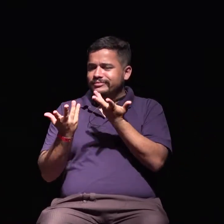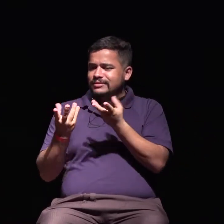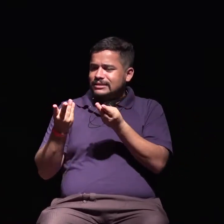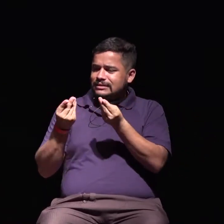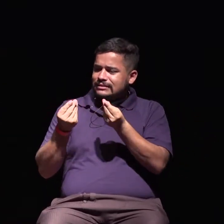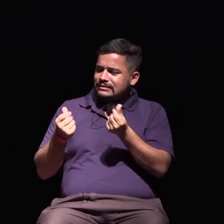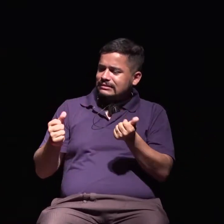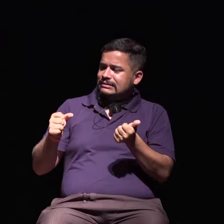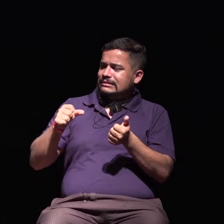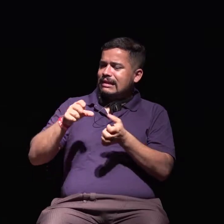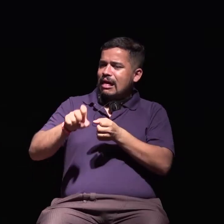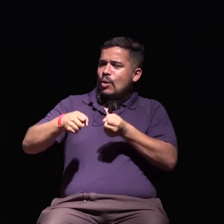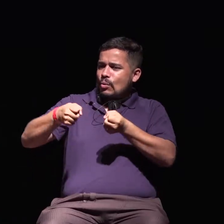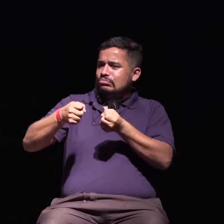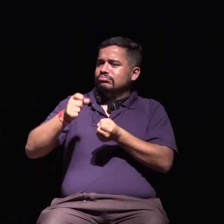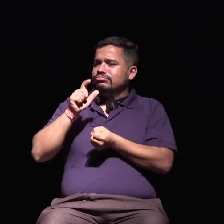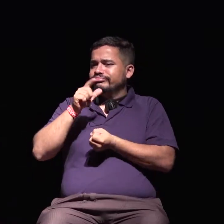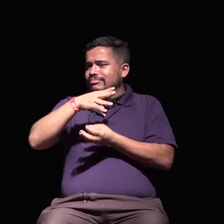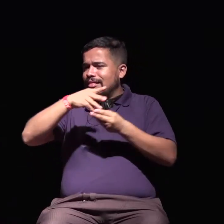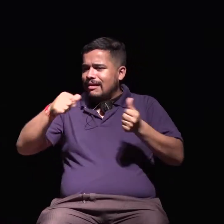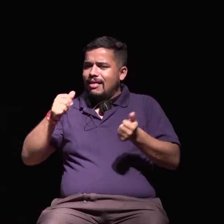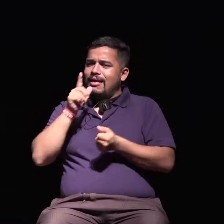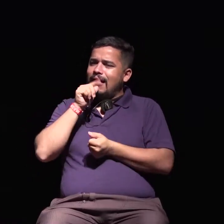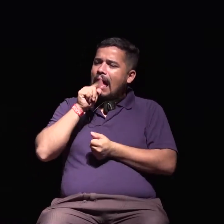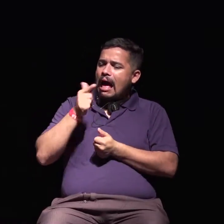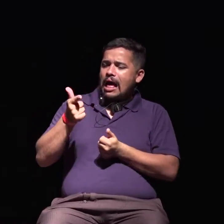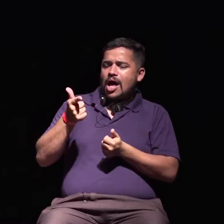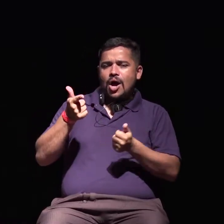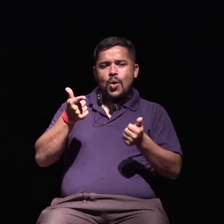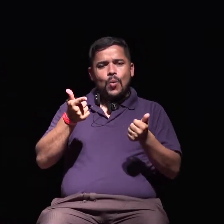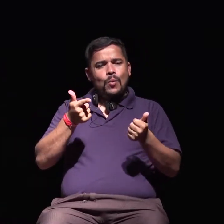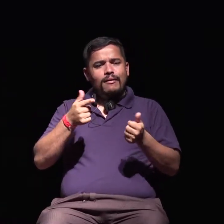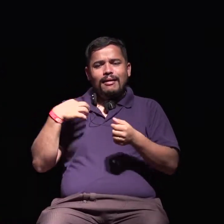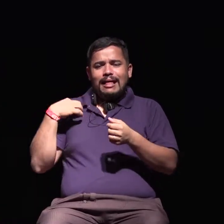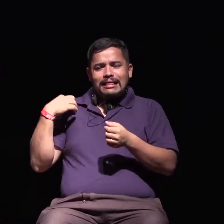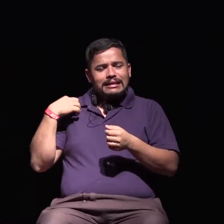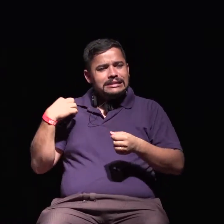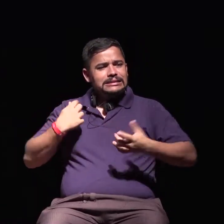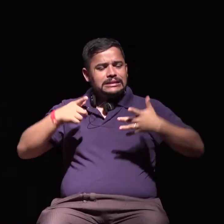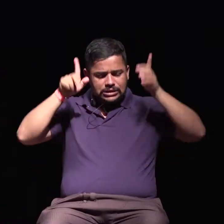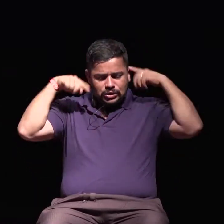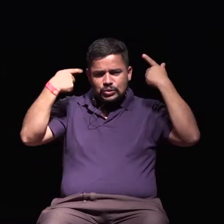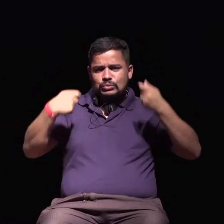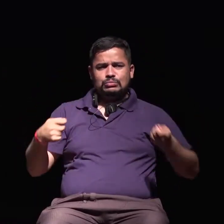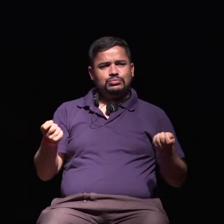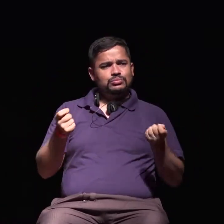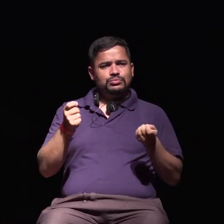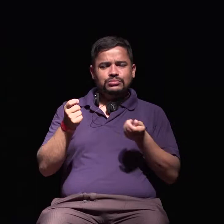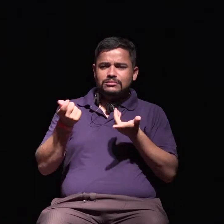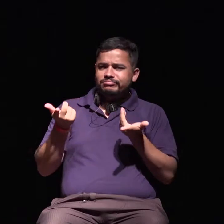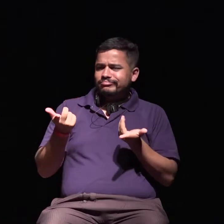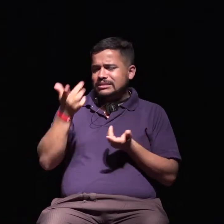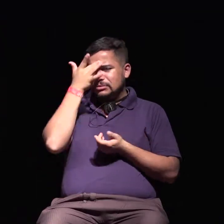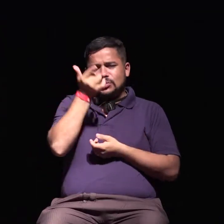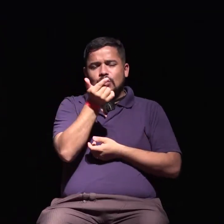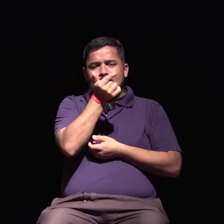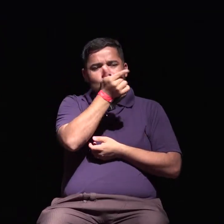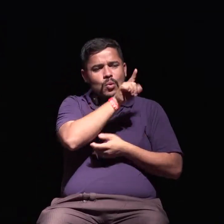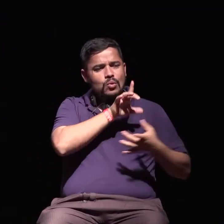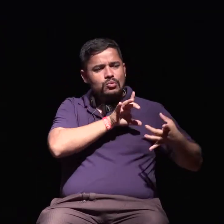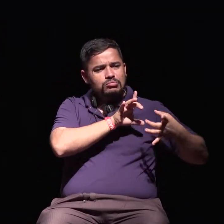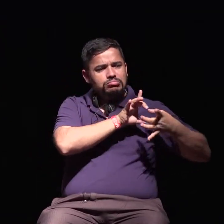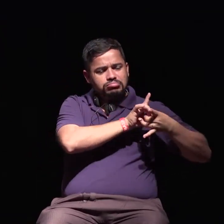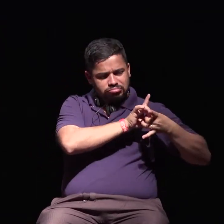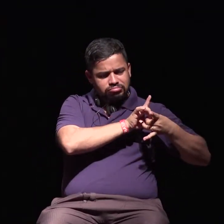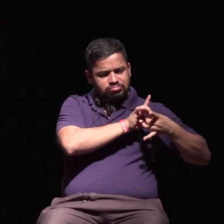de água, com um enorme túnel de tecido, com linhas de carretel saindo da minha boca, com um outro participante unido a mim